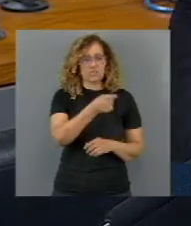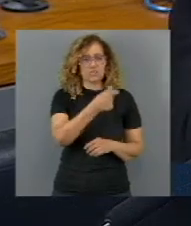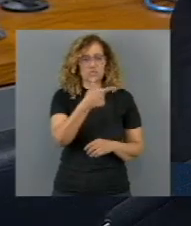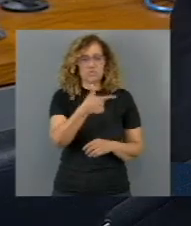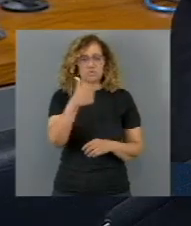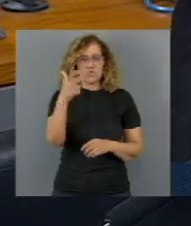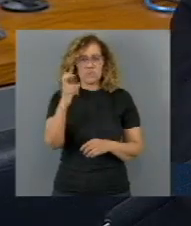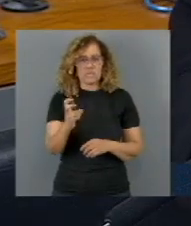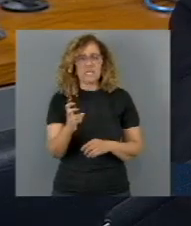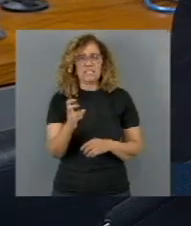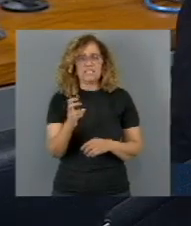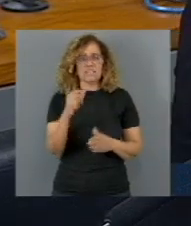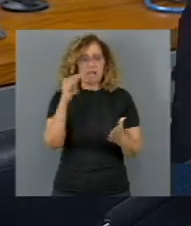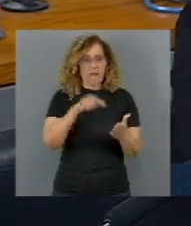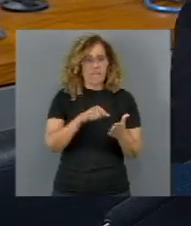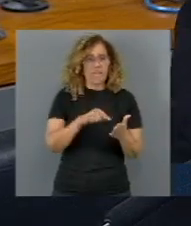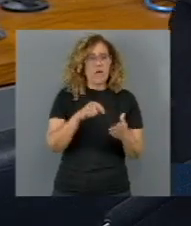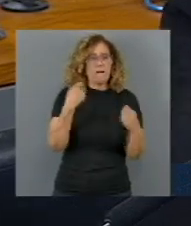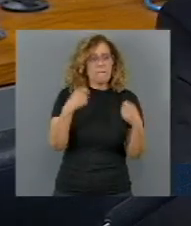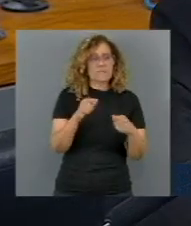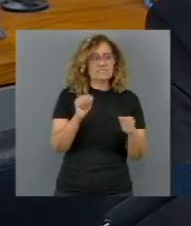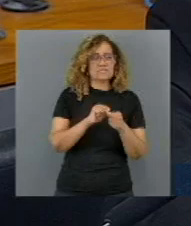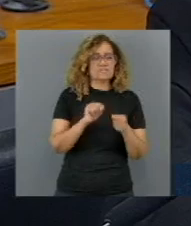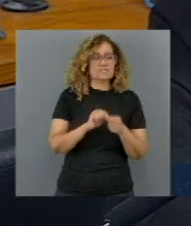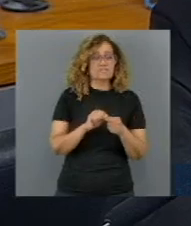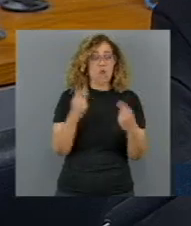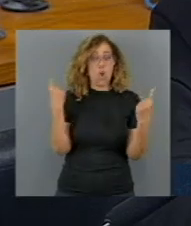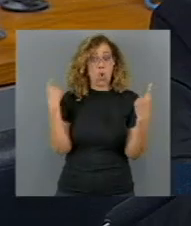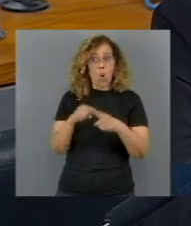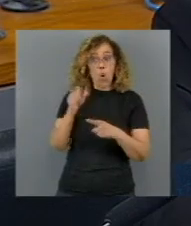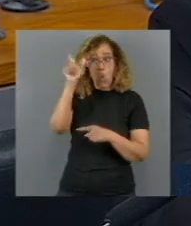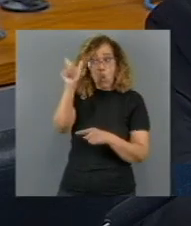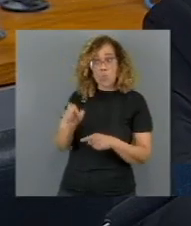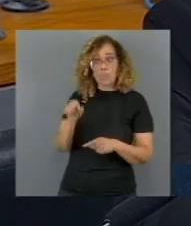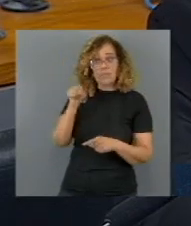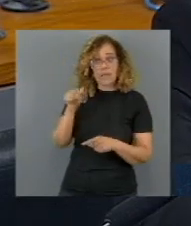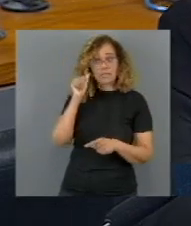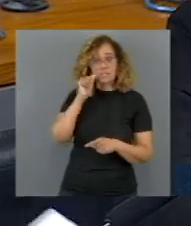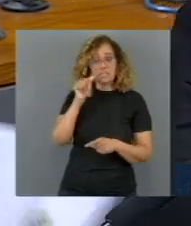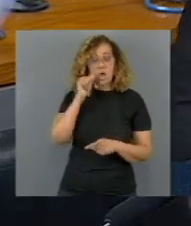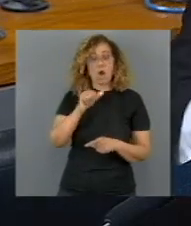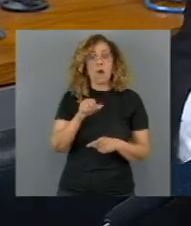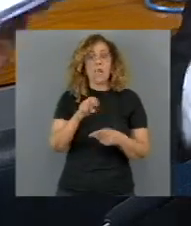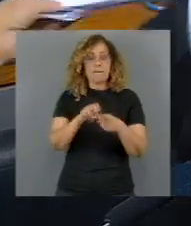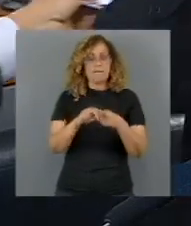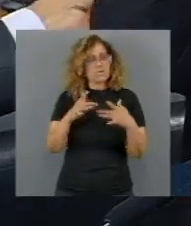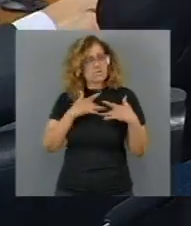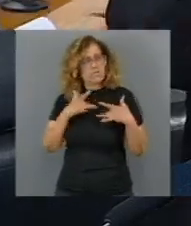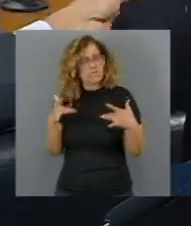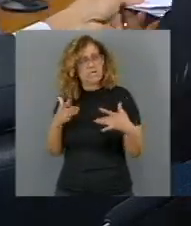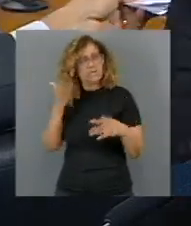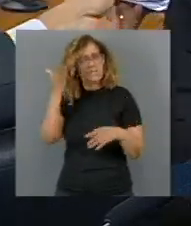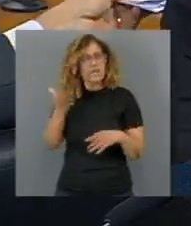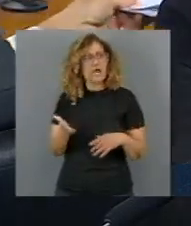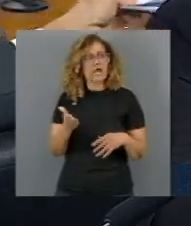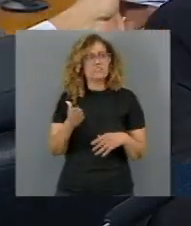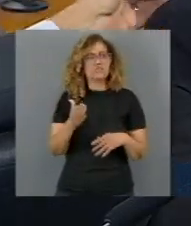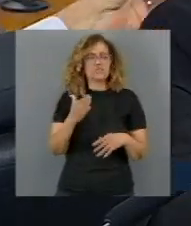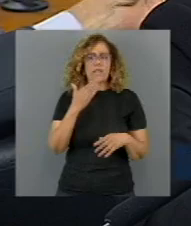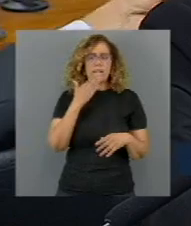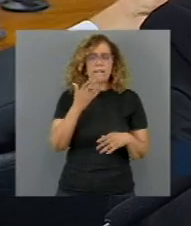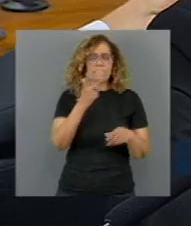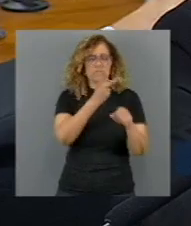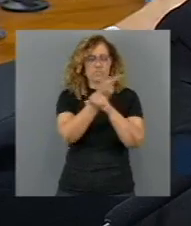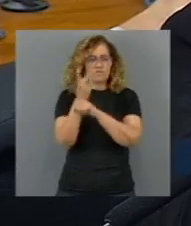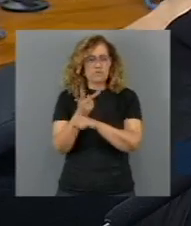aqui que tem que ser tipificado quem fez isso, quem tentou fazer isso contra a senhora. Então, toda a nossa solidariedade. Eu queria pedir para botar o vídeo número 1.